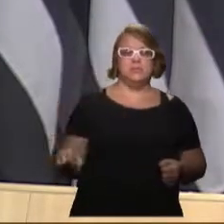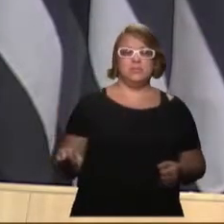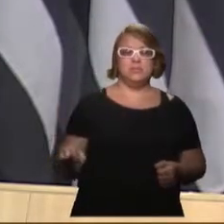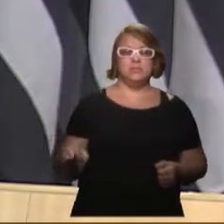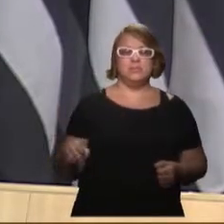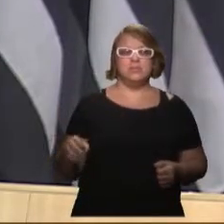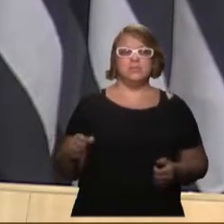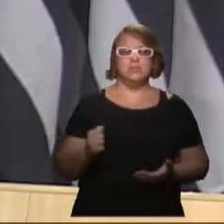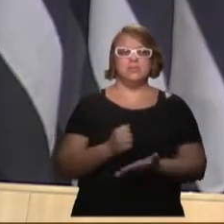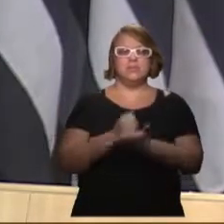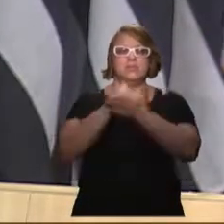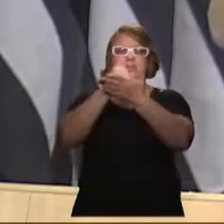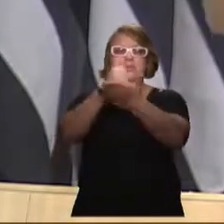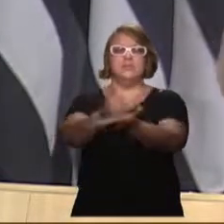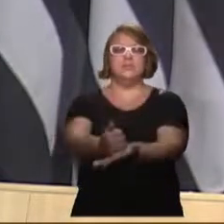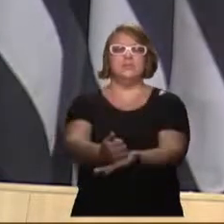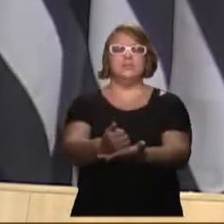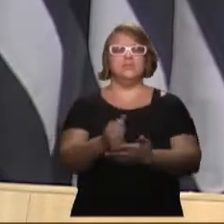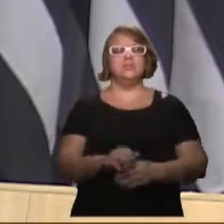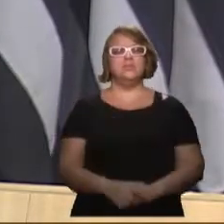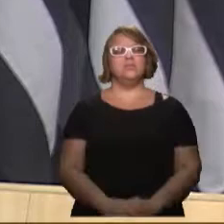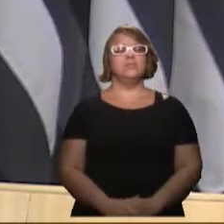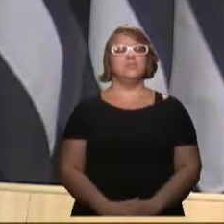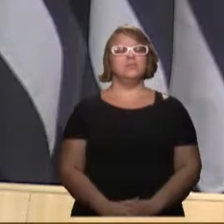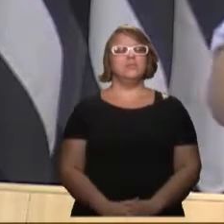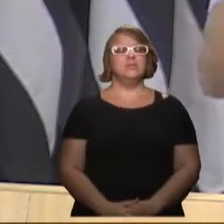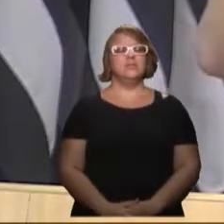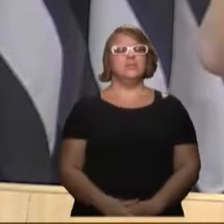erário público, da Receita Municipal,